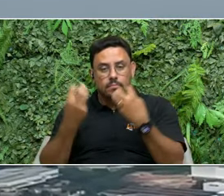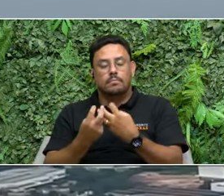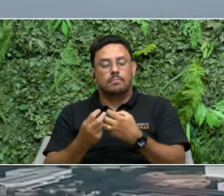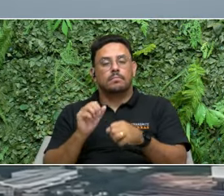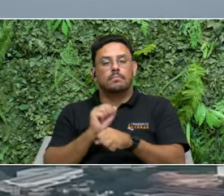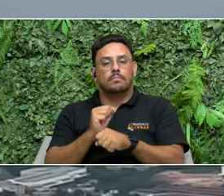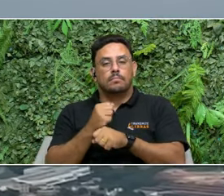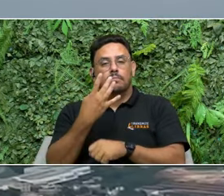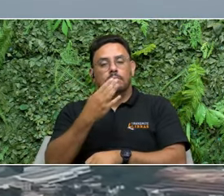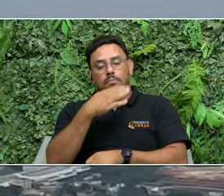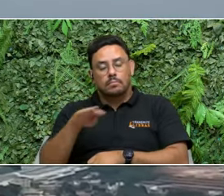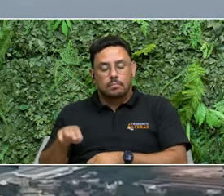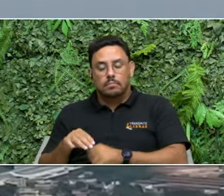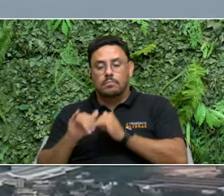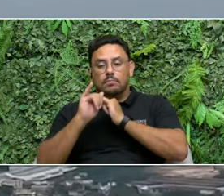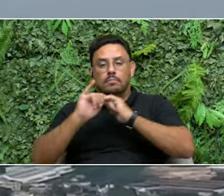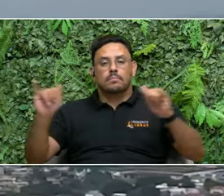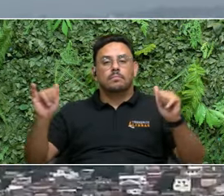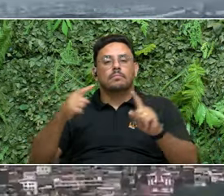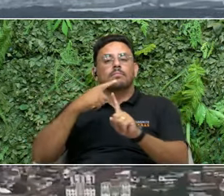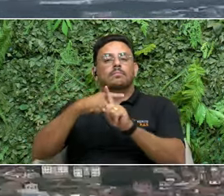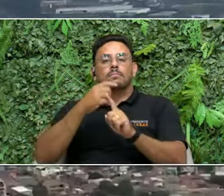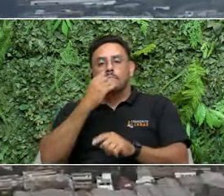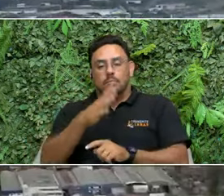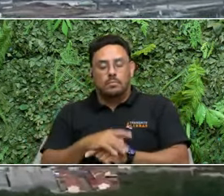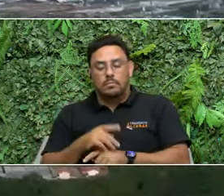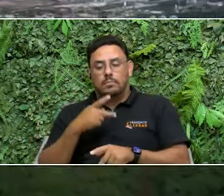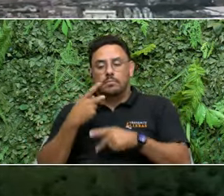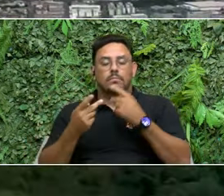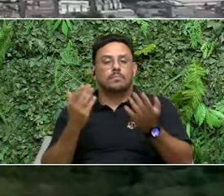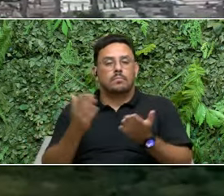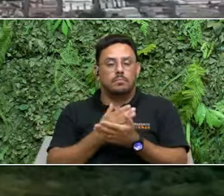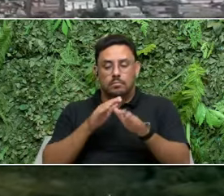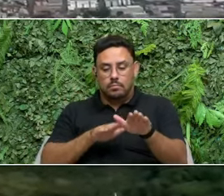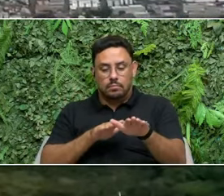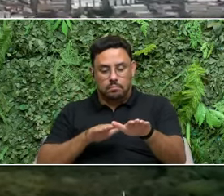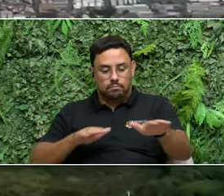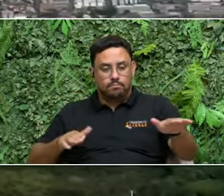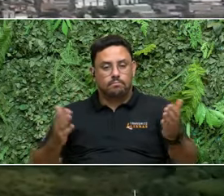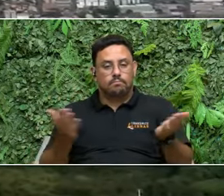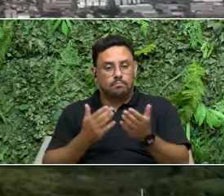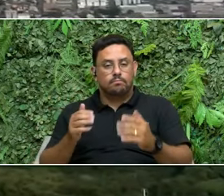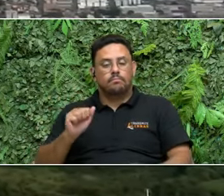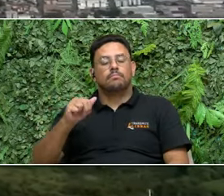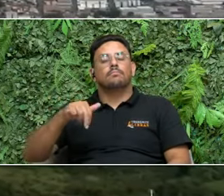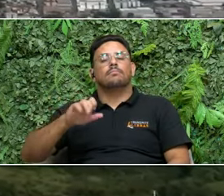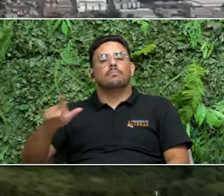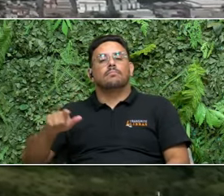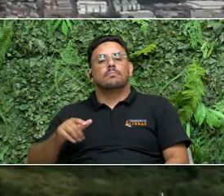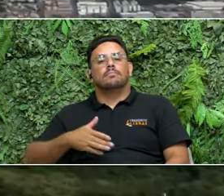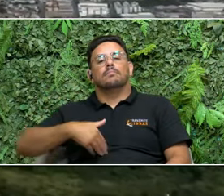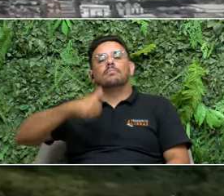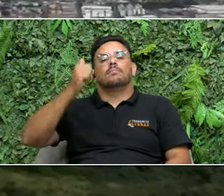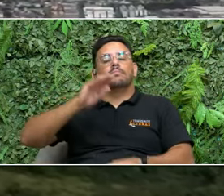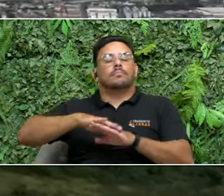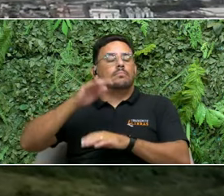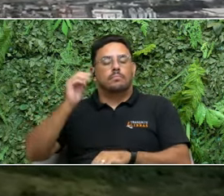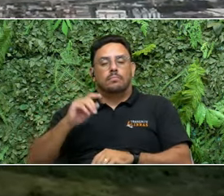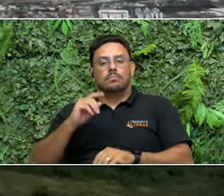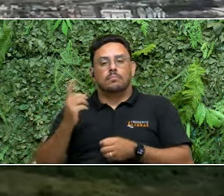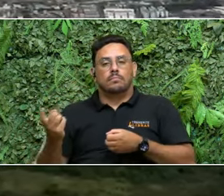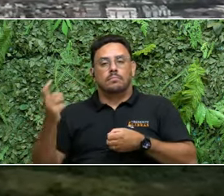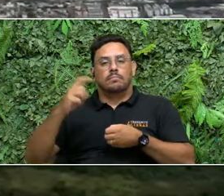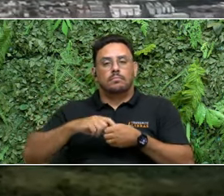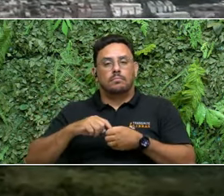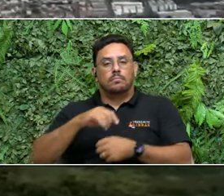às 4:30 a notícia positiva em relação à nossa última entrada quando destacamos com gestionamento agora o anel rodoviário já melhorou demais no sentido Rio de Janeiro não